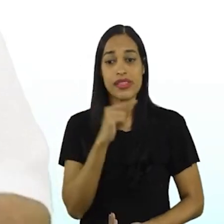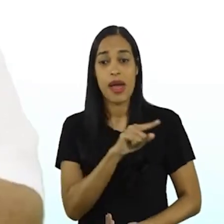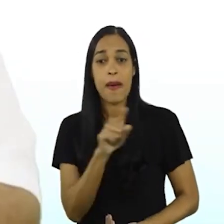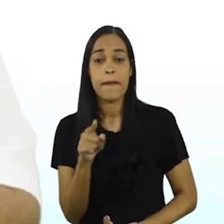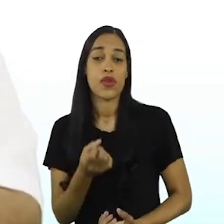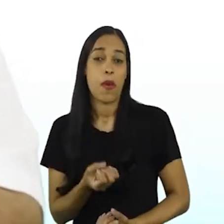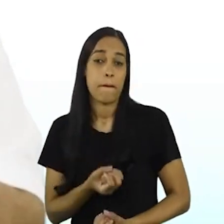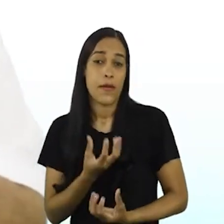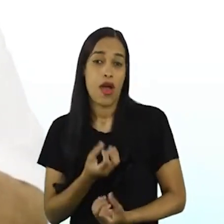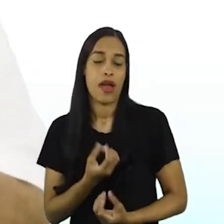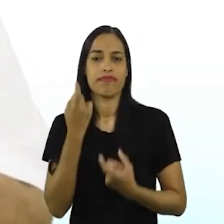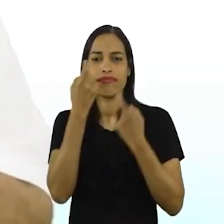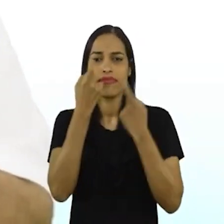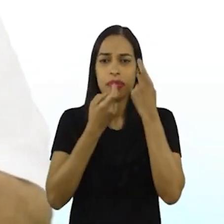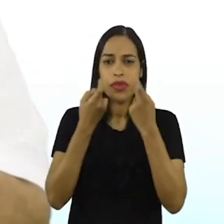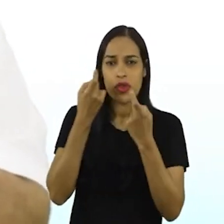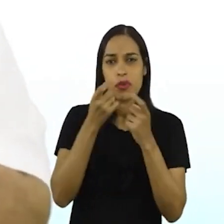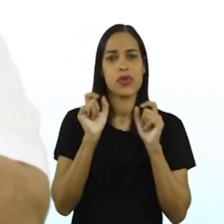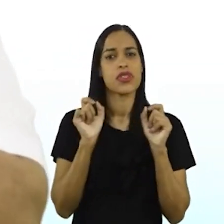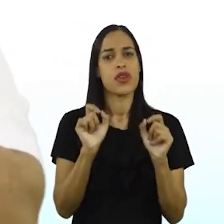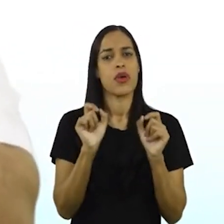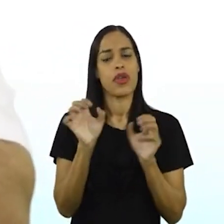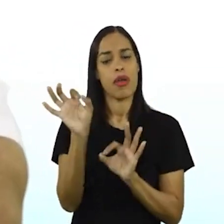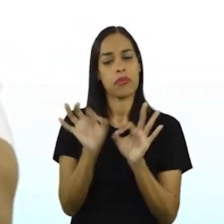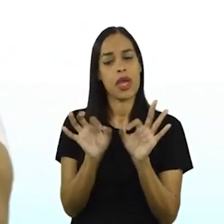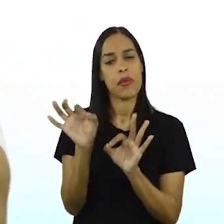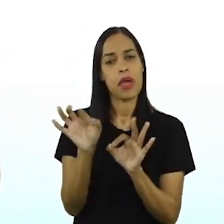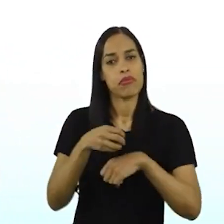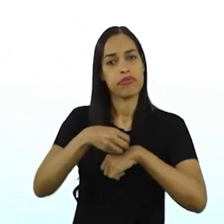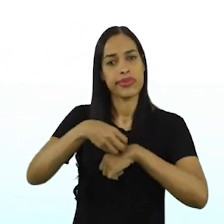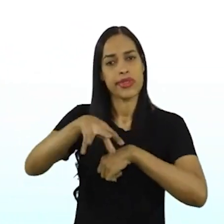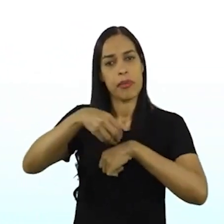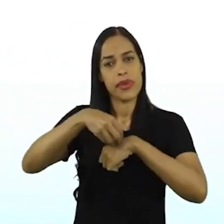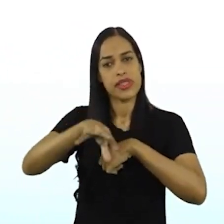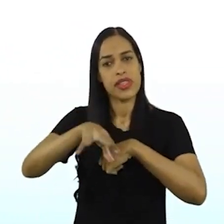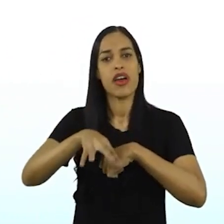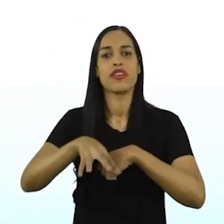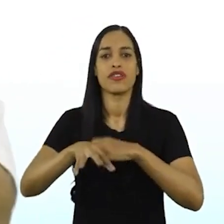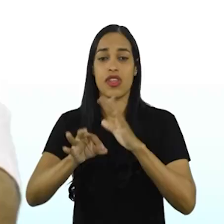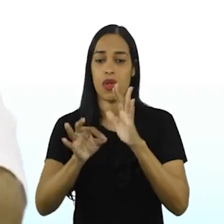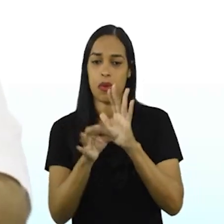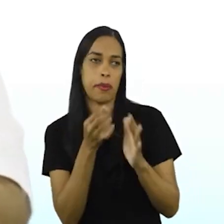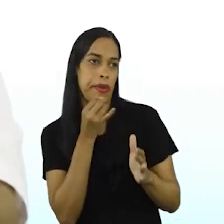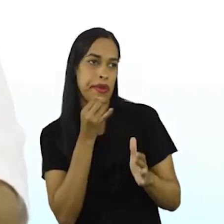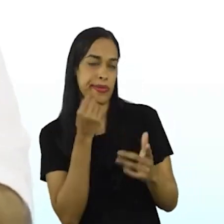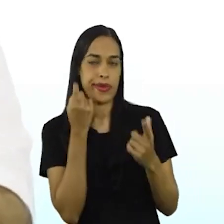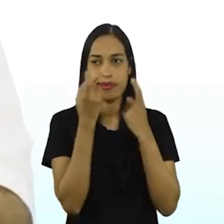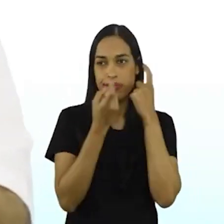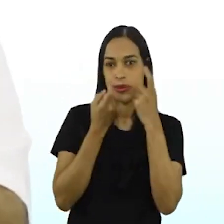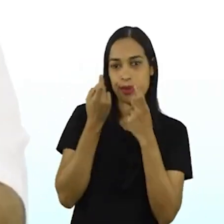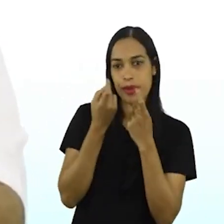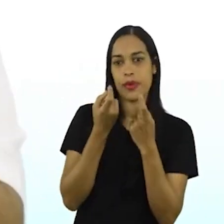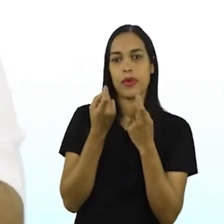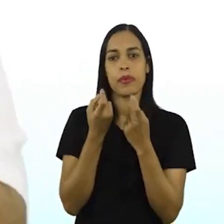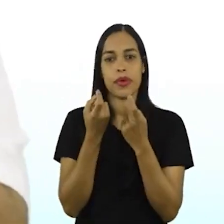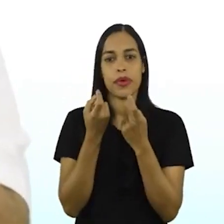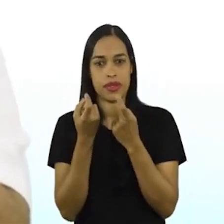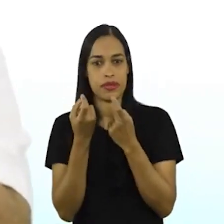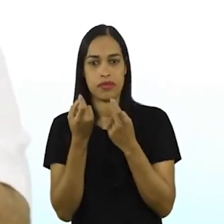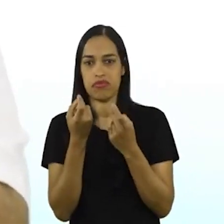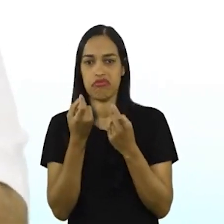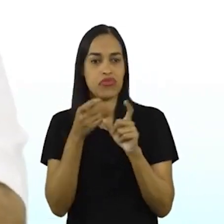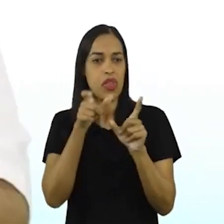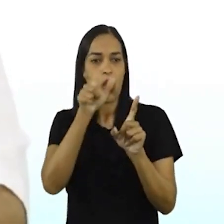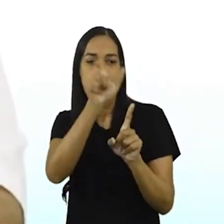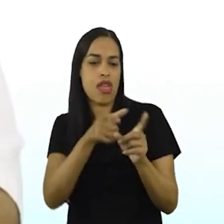que a função poética, a preocupação do autor é com a elaboração da mensagem. Olha, o autor ele não se preocupa com o receptor,